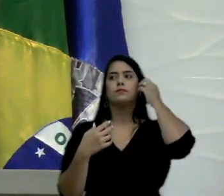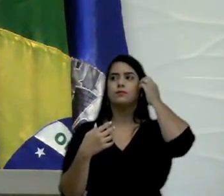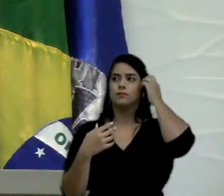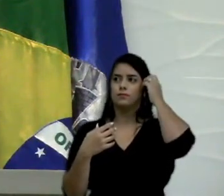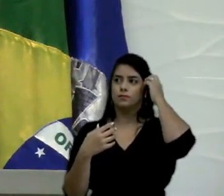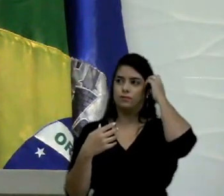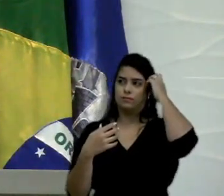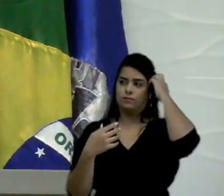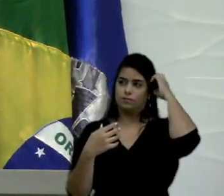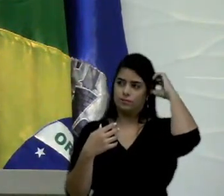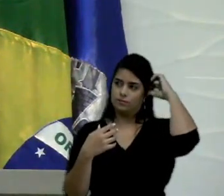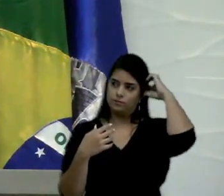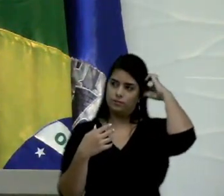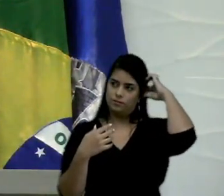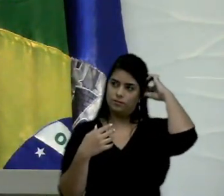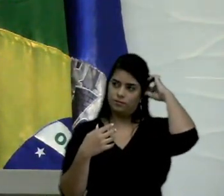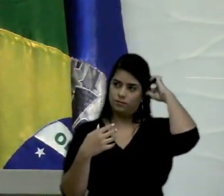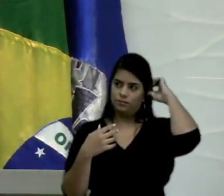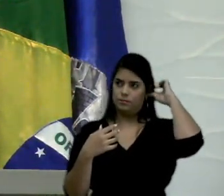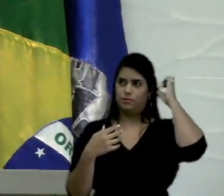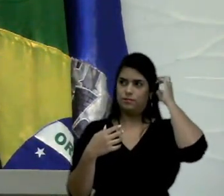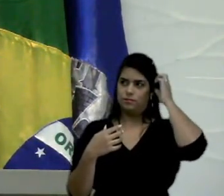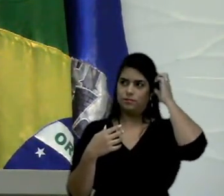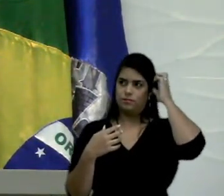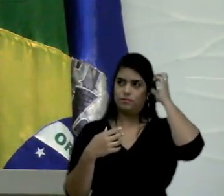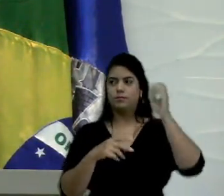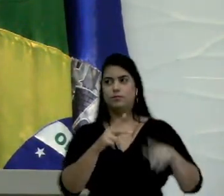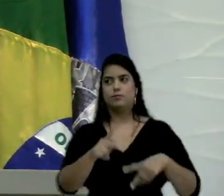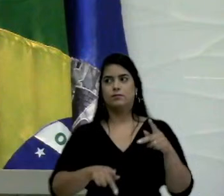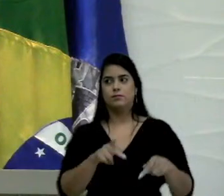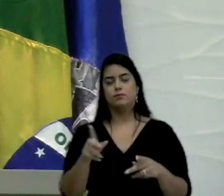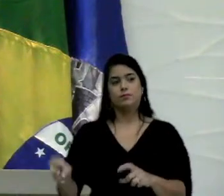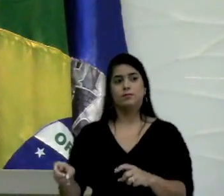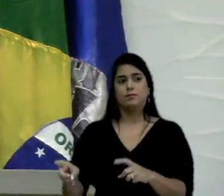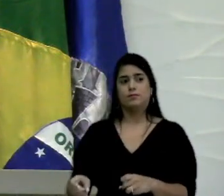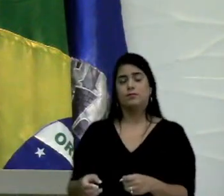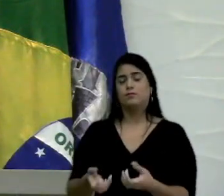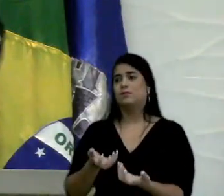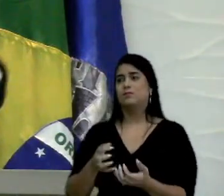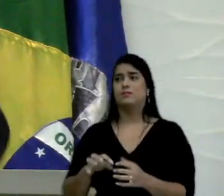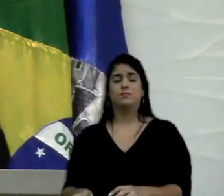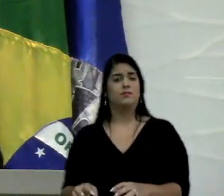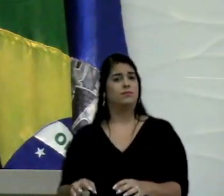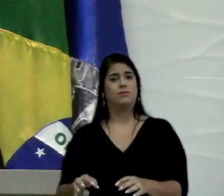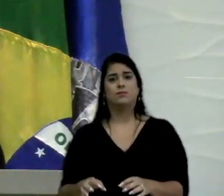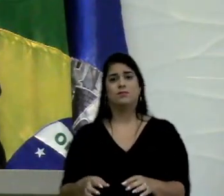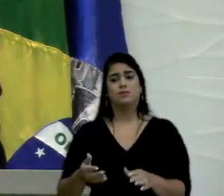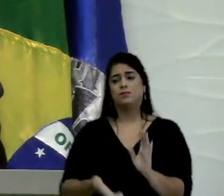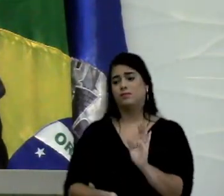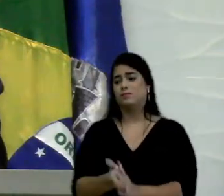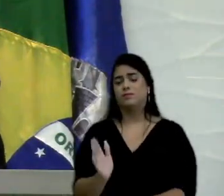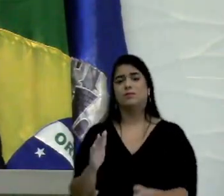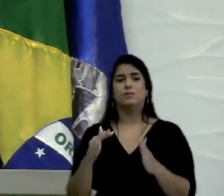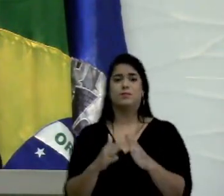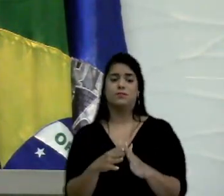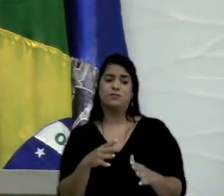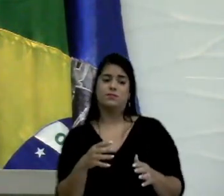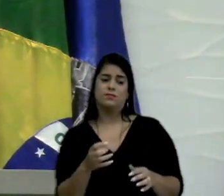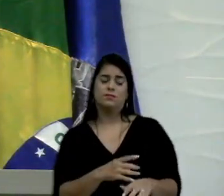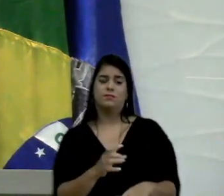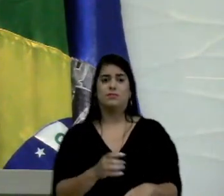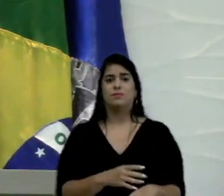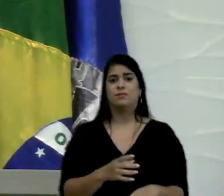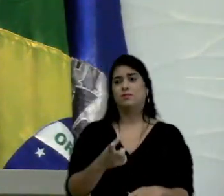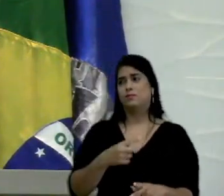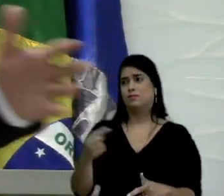vê também fica o povo da zona rural da zona rural sem querer vir paraa rua sem querer sair de casa com medo de sair de